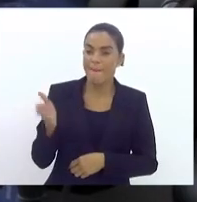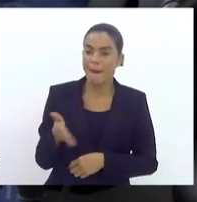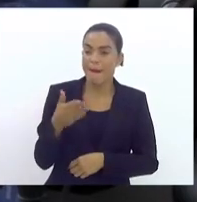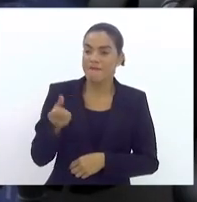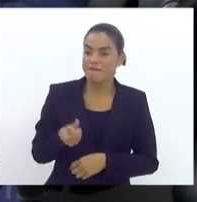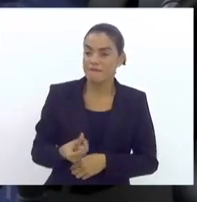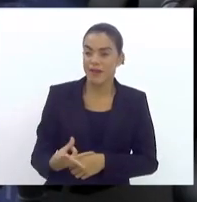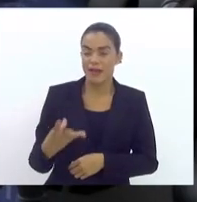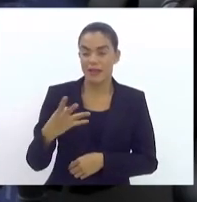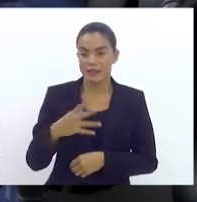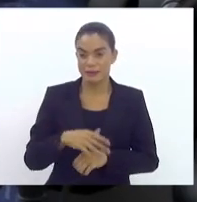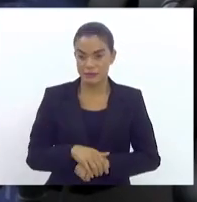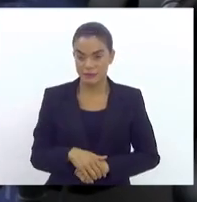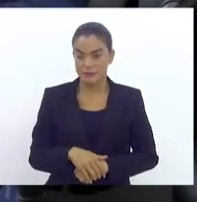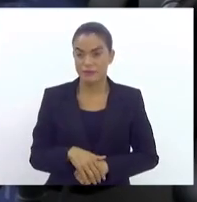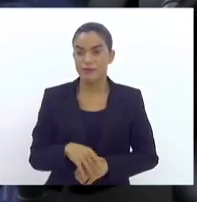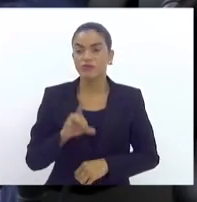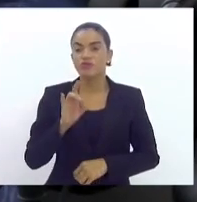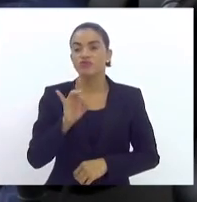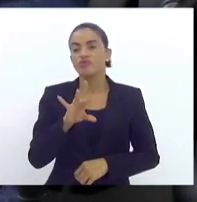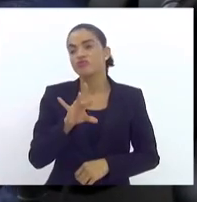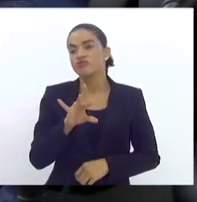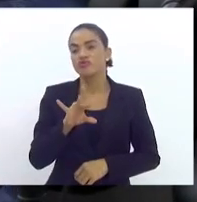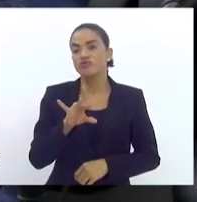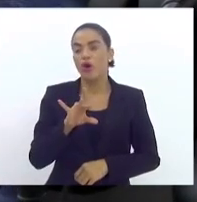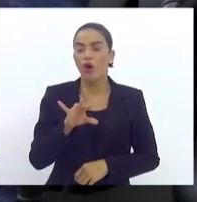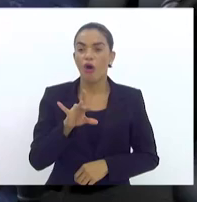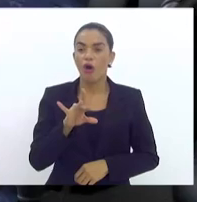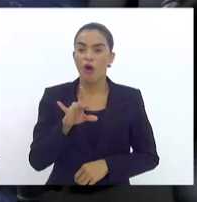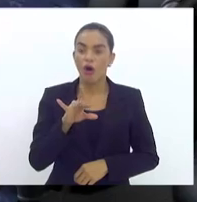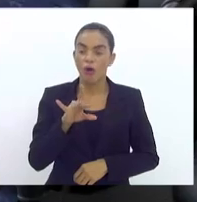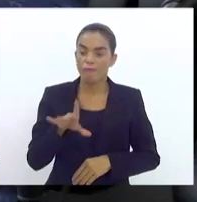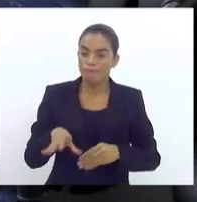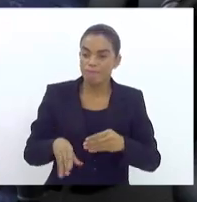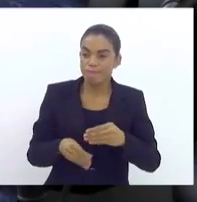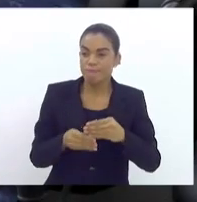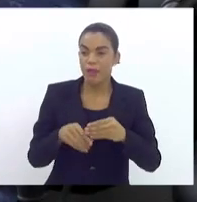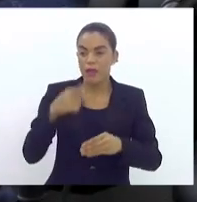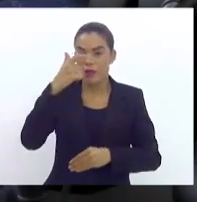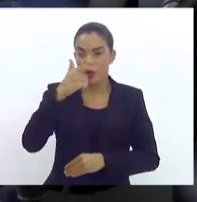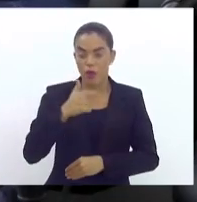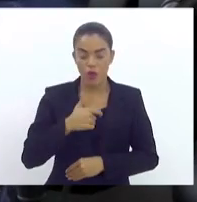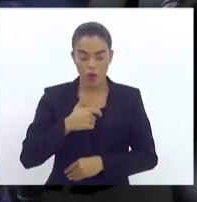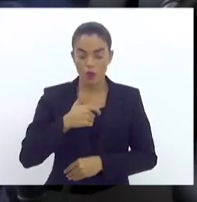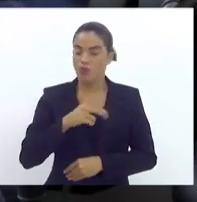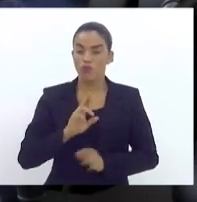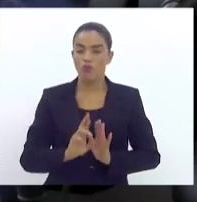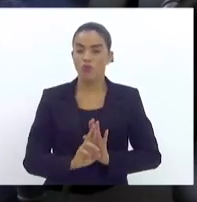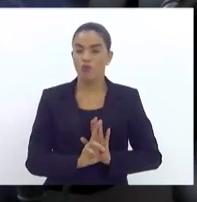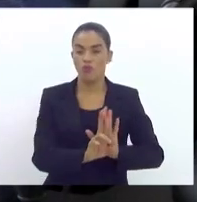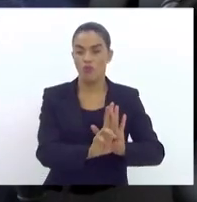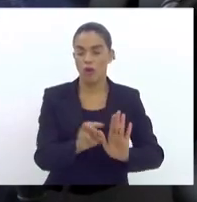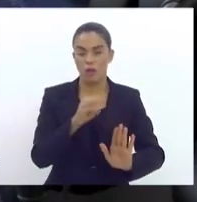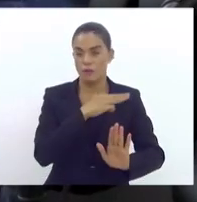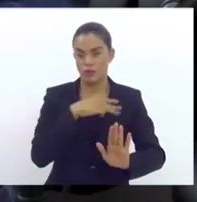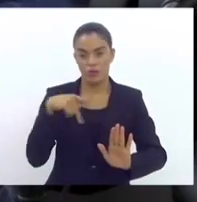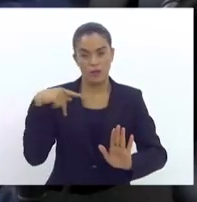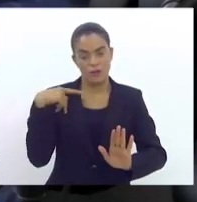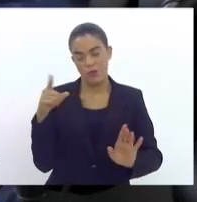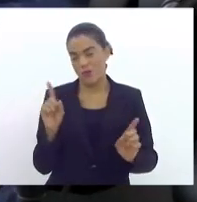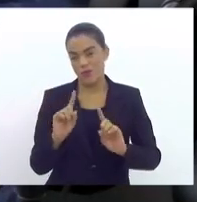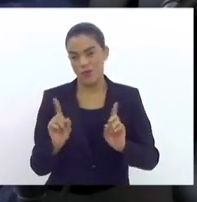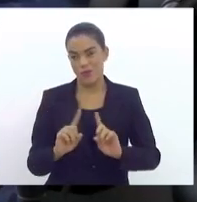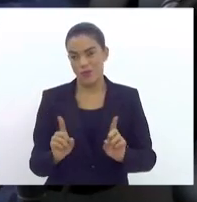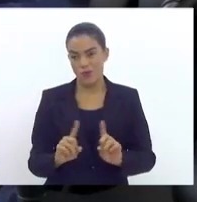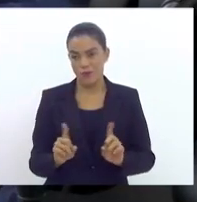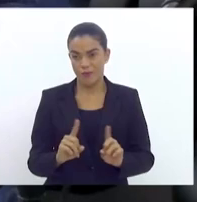gostaria só de preliminarmente frisar que estou aqui não como representante o Ministério Público ao contrário